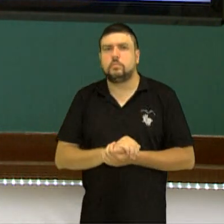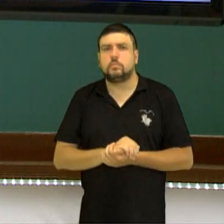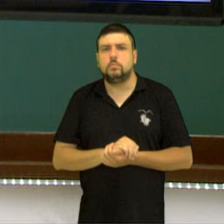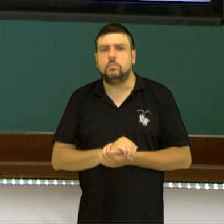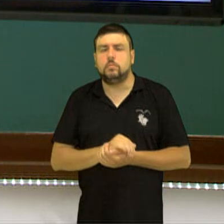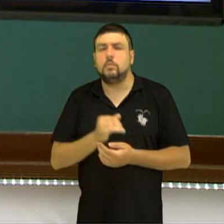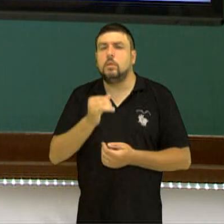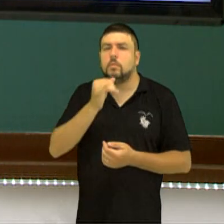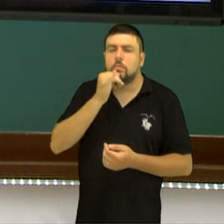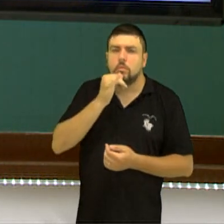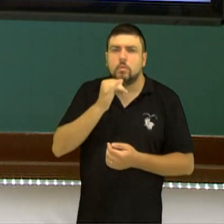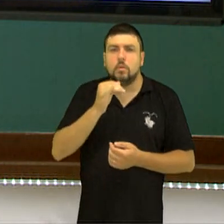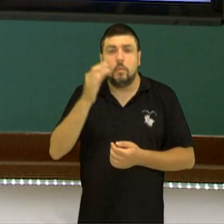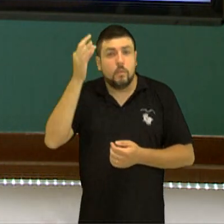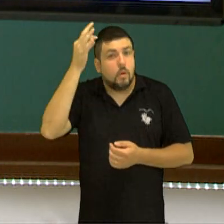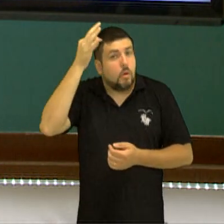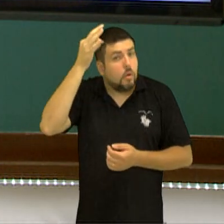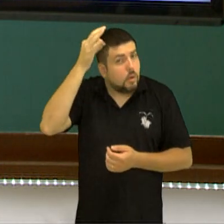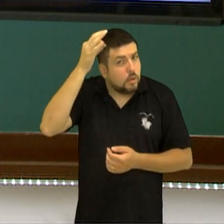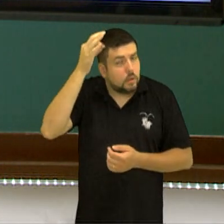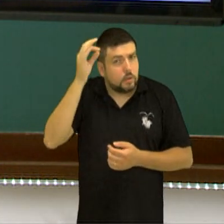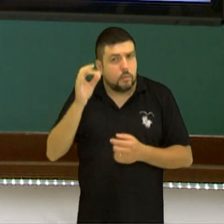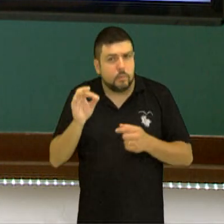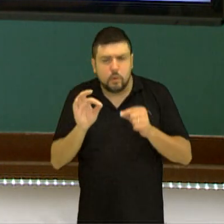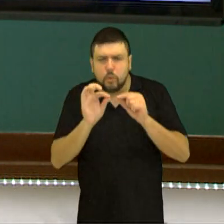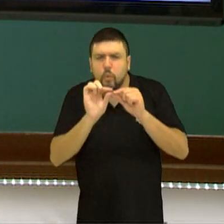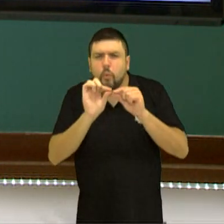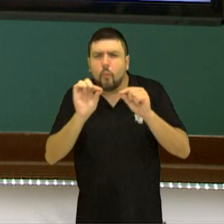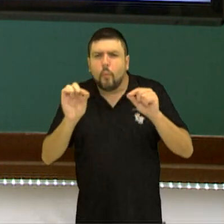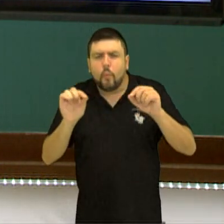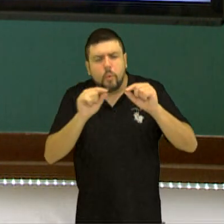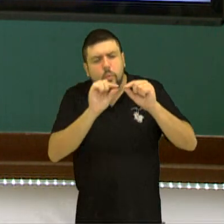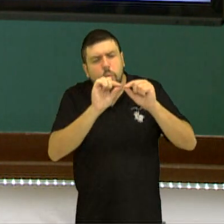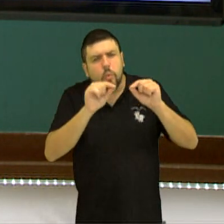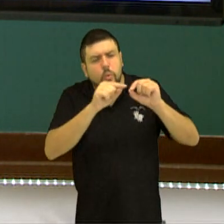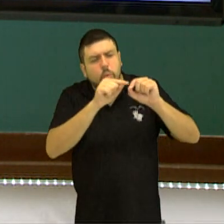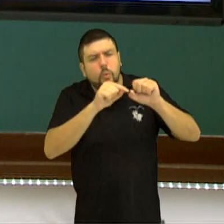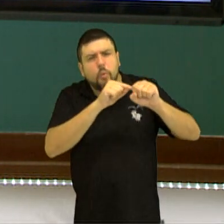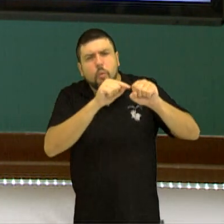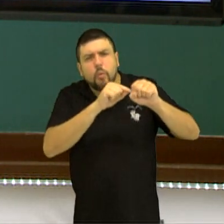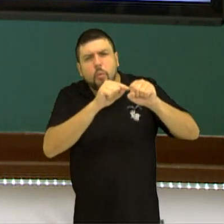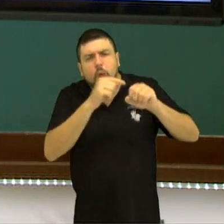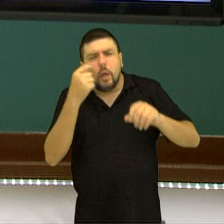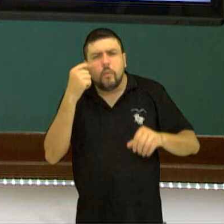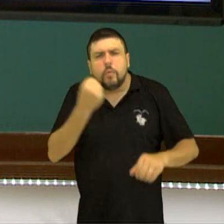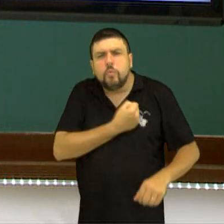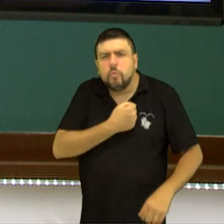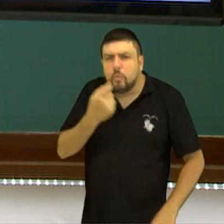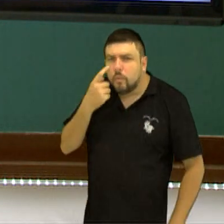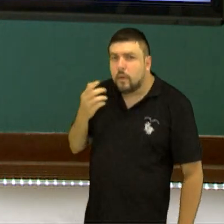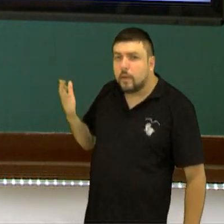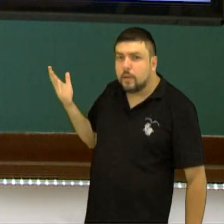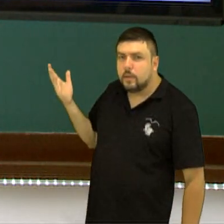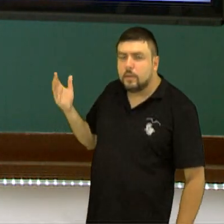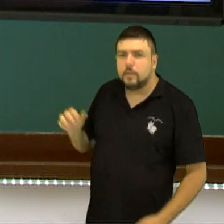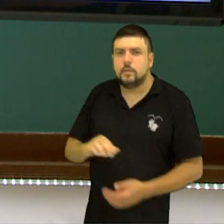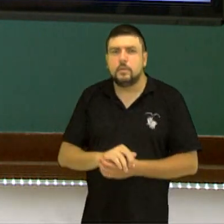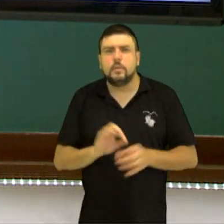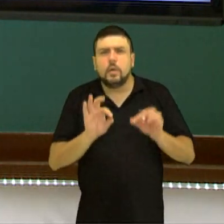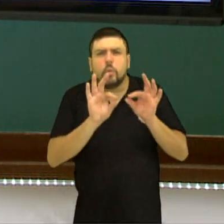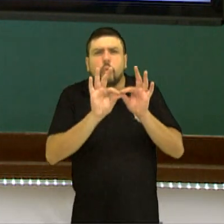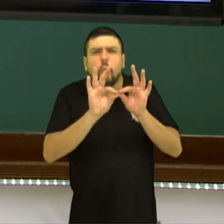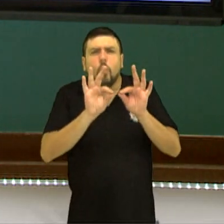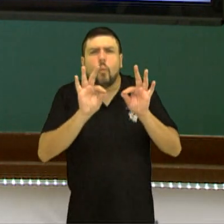0,0008473 metros. Se a gente for ver aqui, ó, décimo, centésimo, milionésimo,